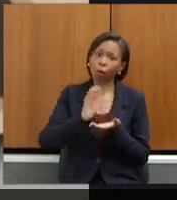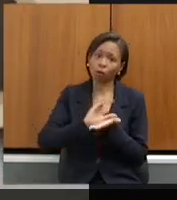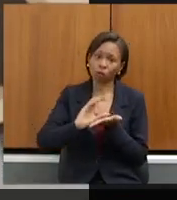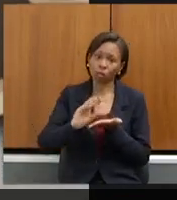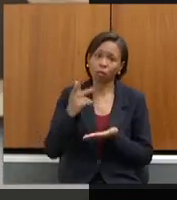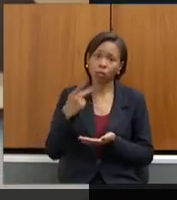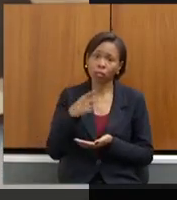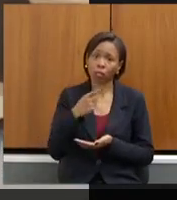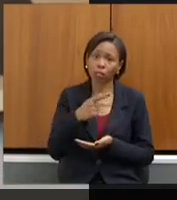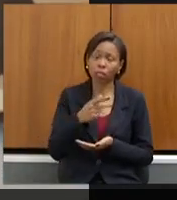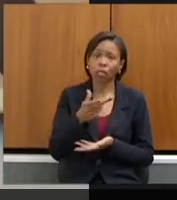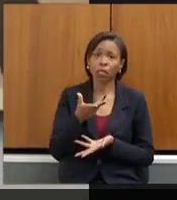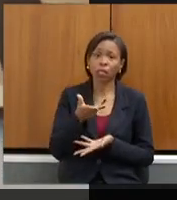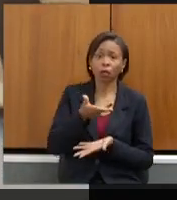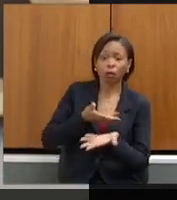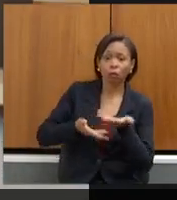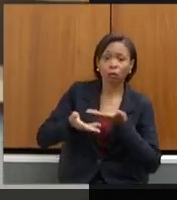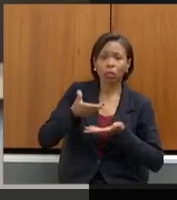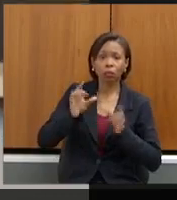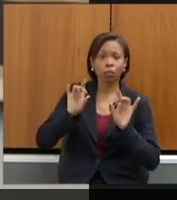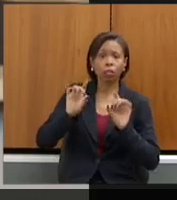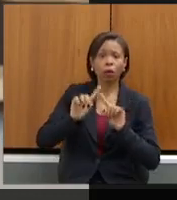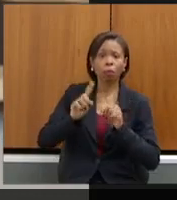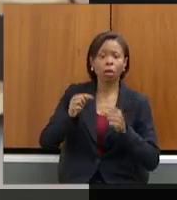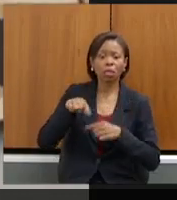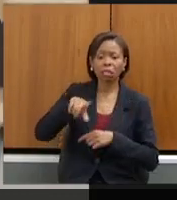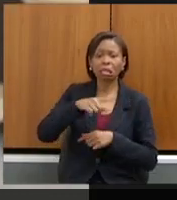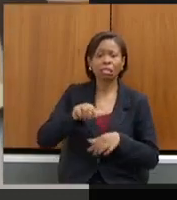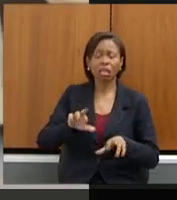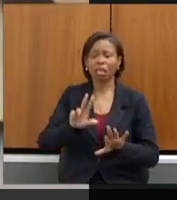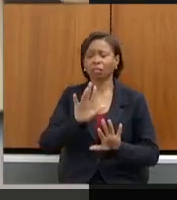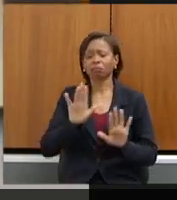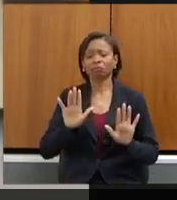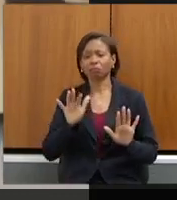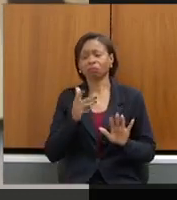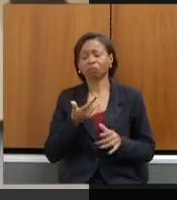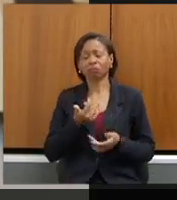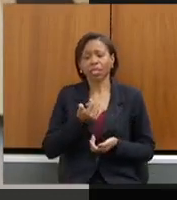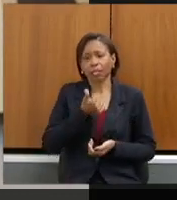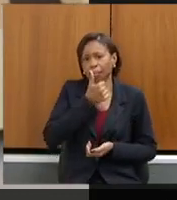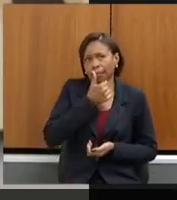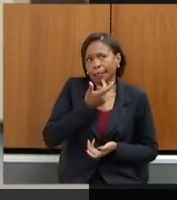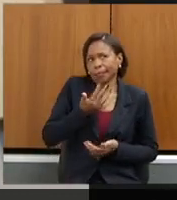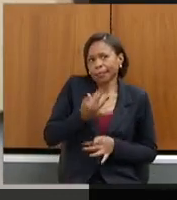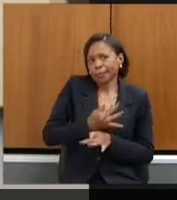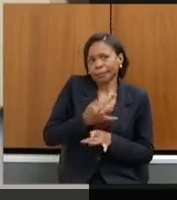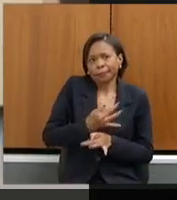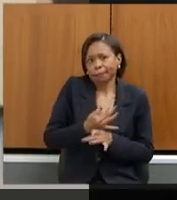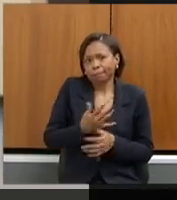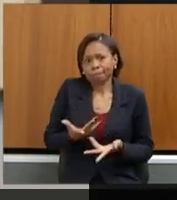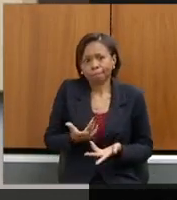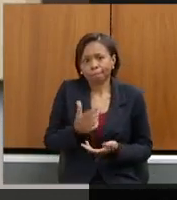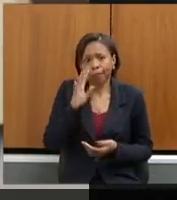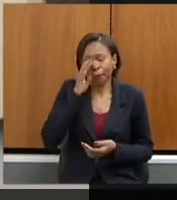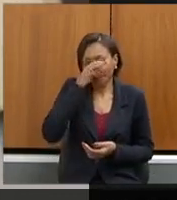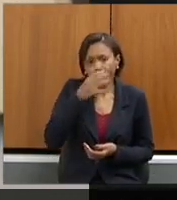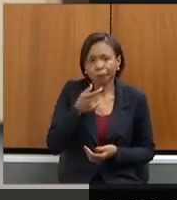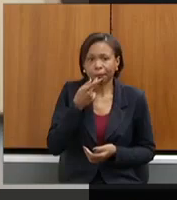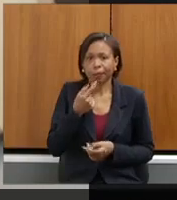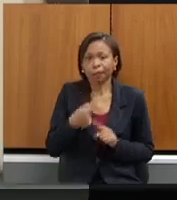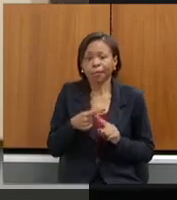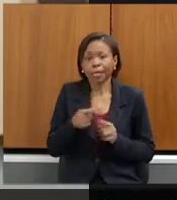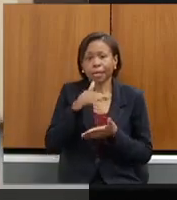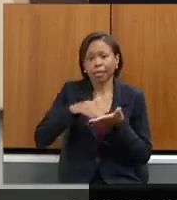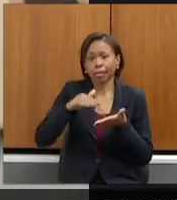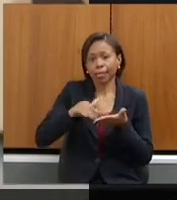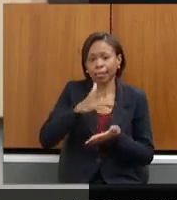transferência especial e eles estão muito resistentes o que falar a secretaria de saúde acabou com a credibilidade do governo